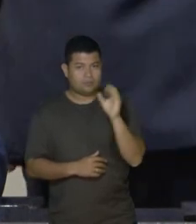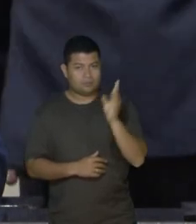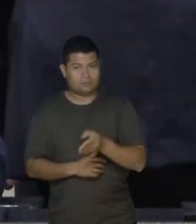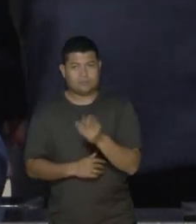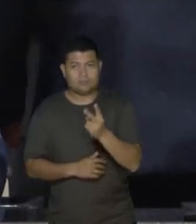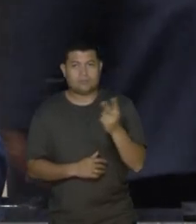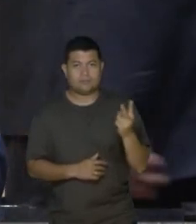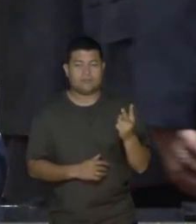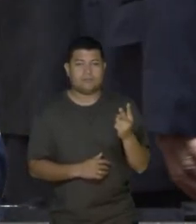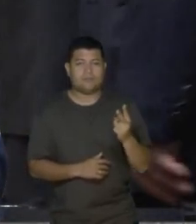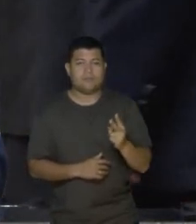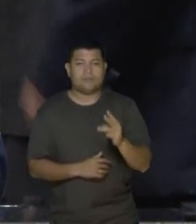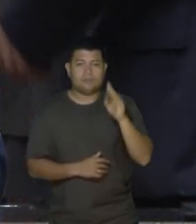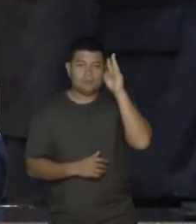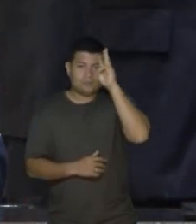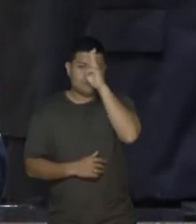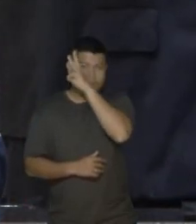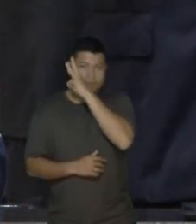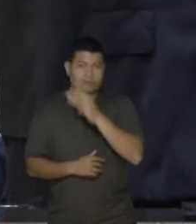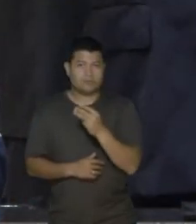348-2022, deputado Volney Weber,